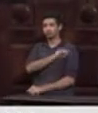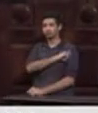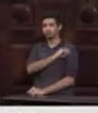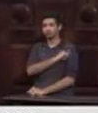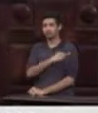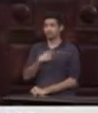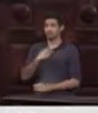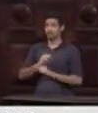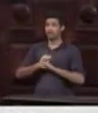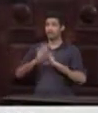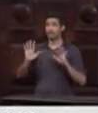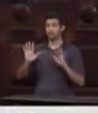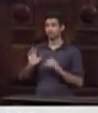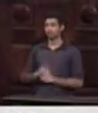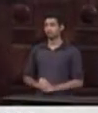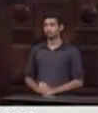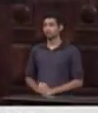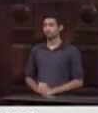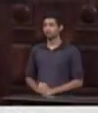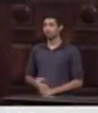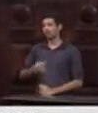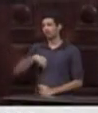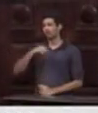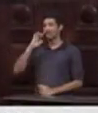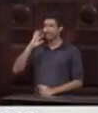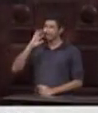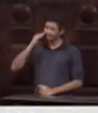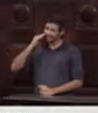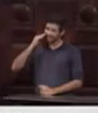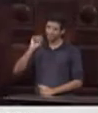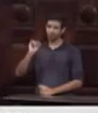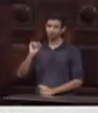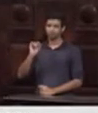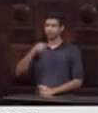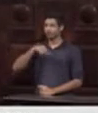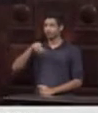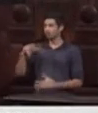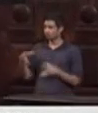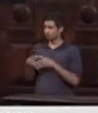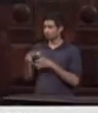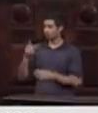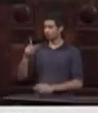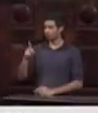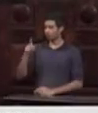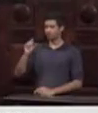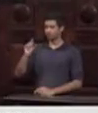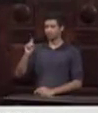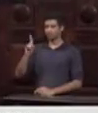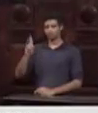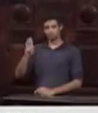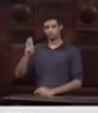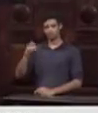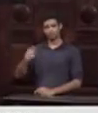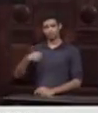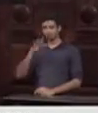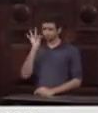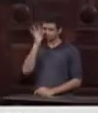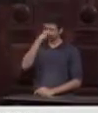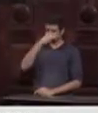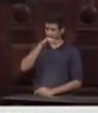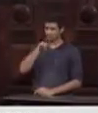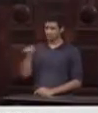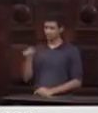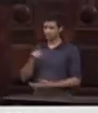muito clara. Nós entendemos que o PSDB deva se manter fiel aos princípios sob os quais ele